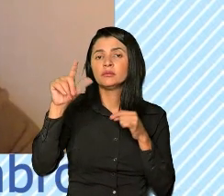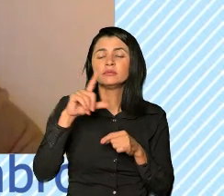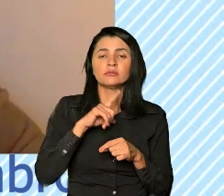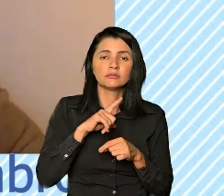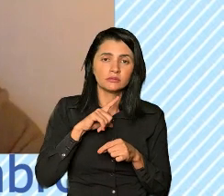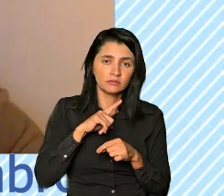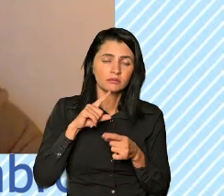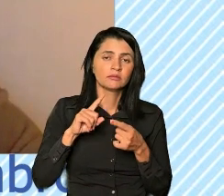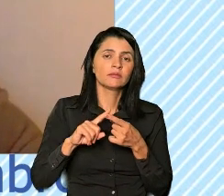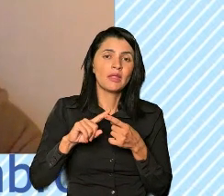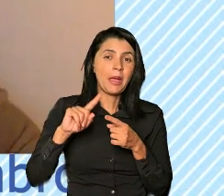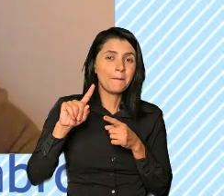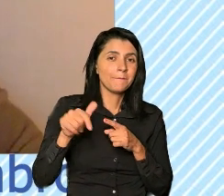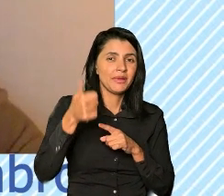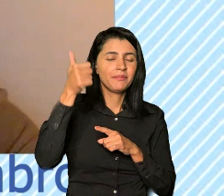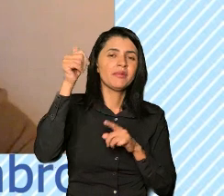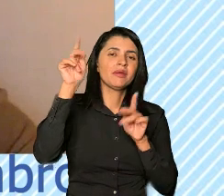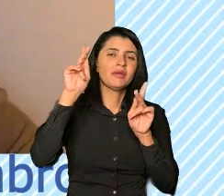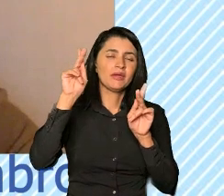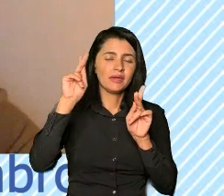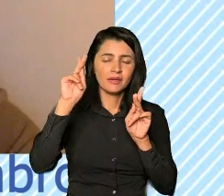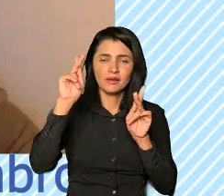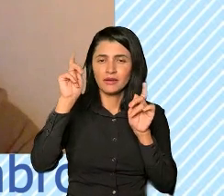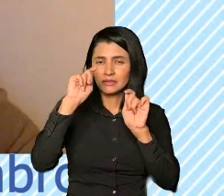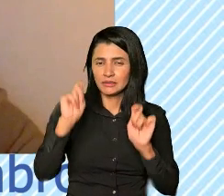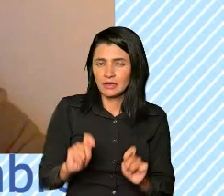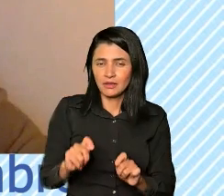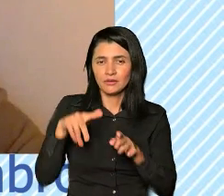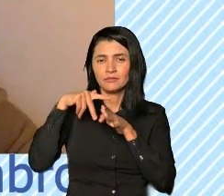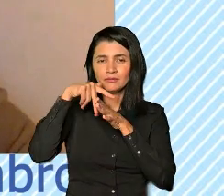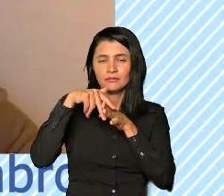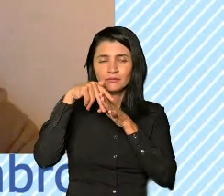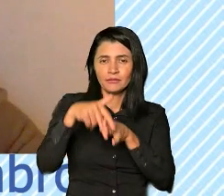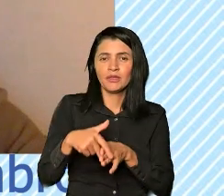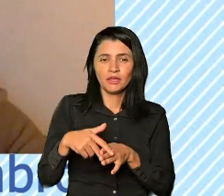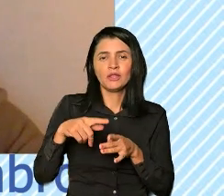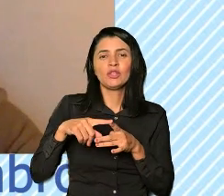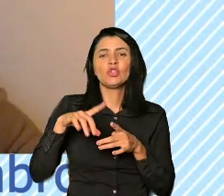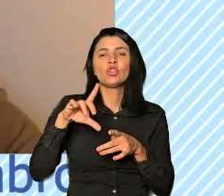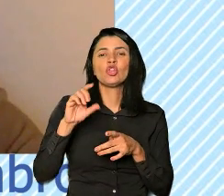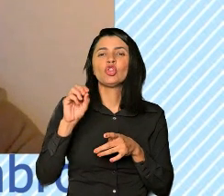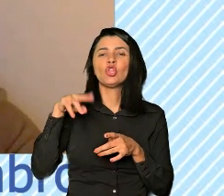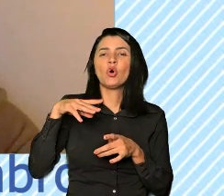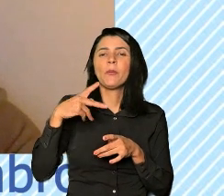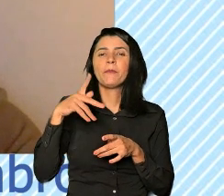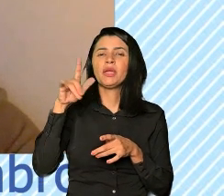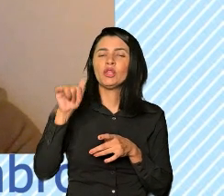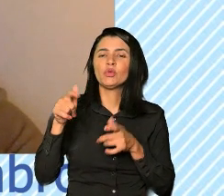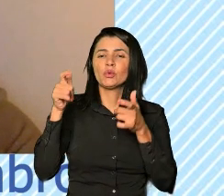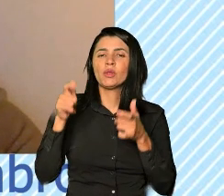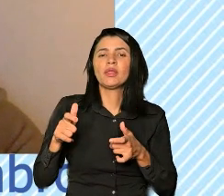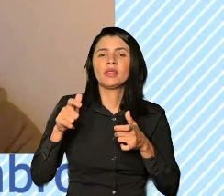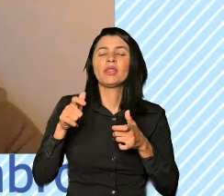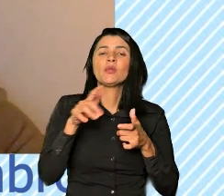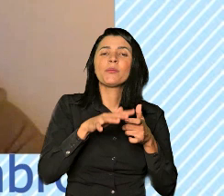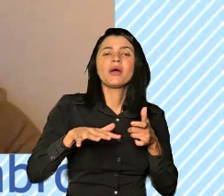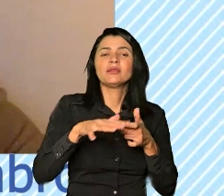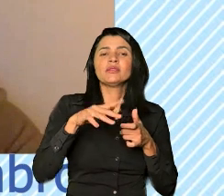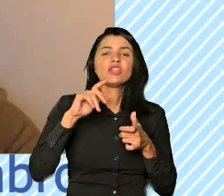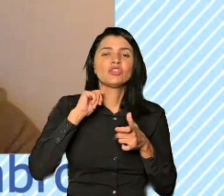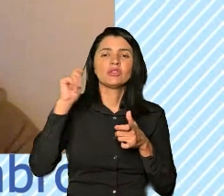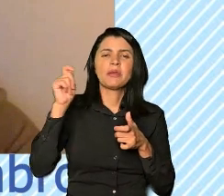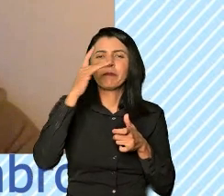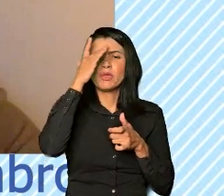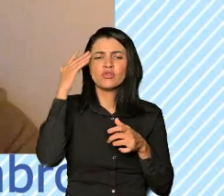caso da primeira estátua equestre de Dom Pedro I, que está na Praça Tiradentes. E as pessoas passam por lá e muitos